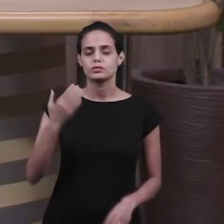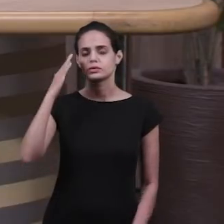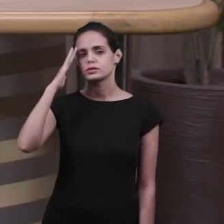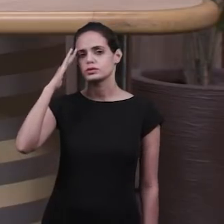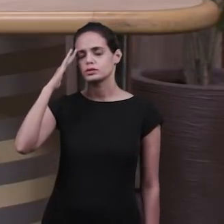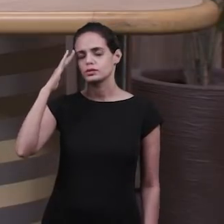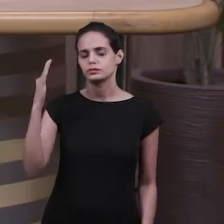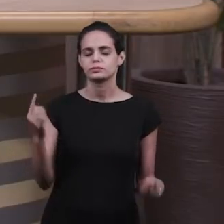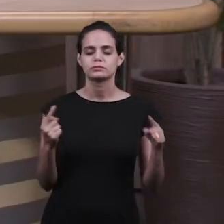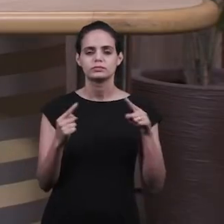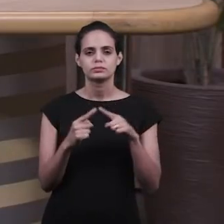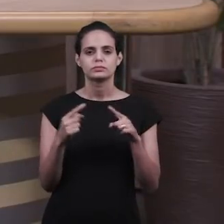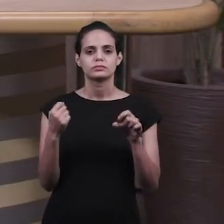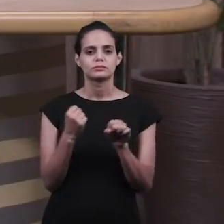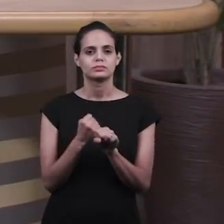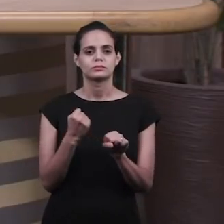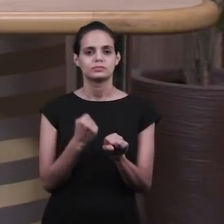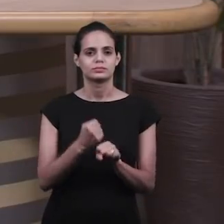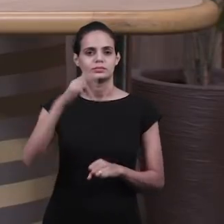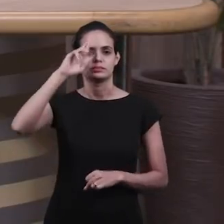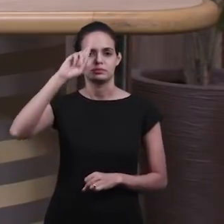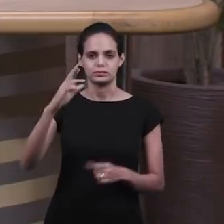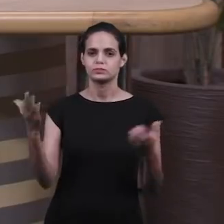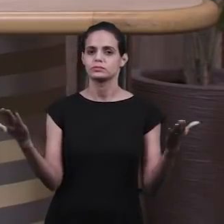na obra hoje, nos nossos dias?